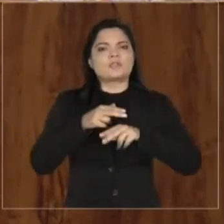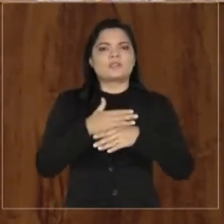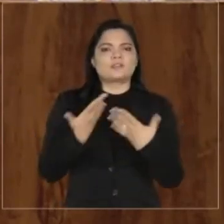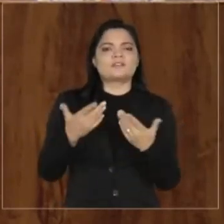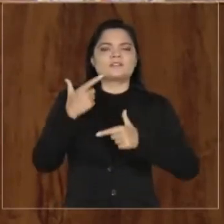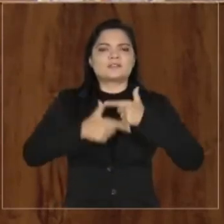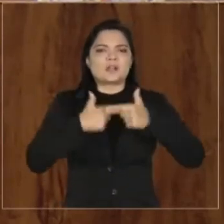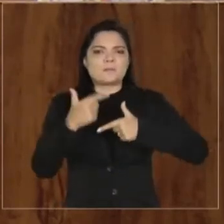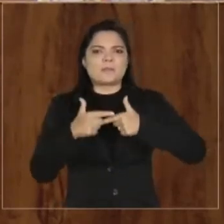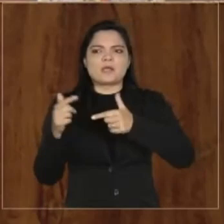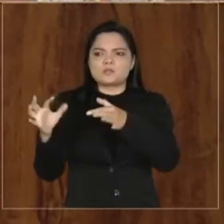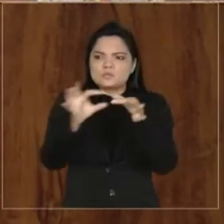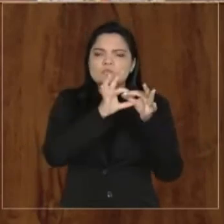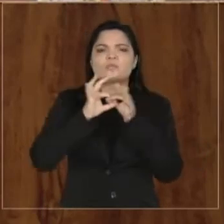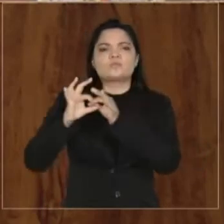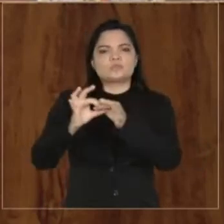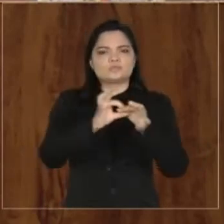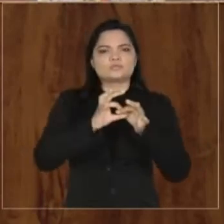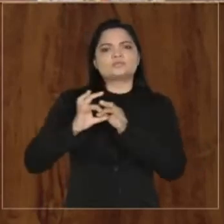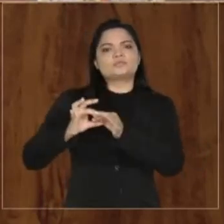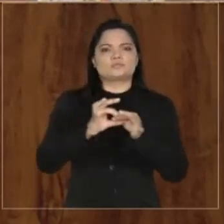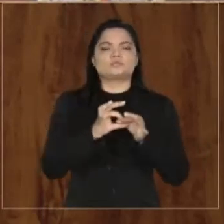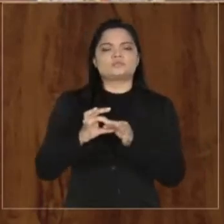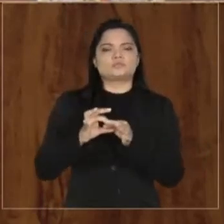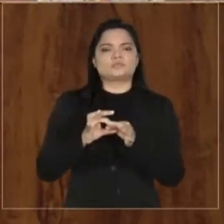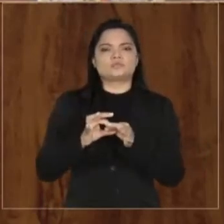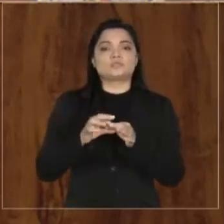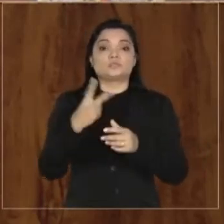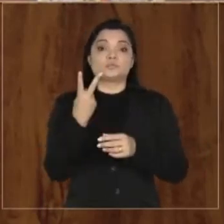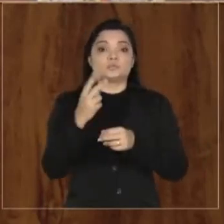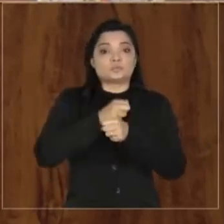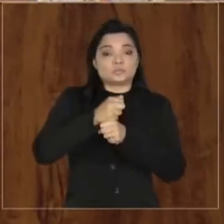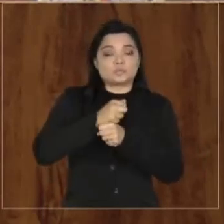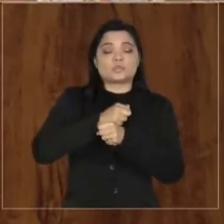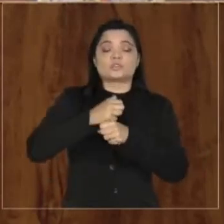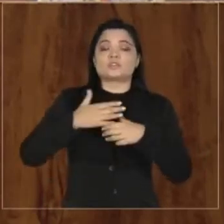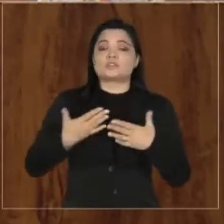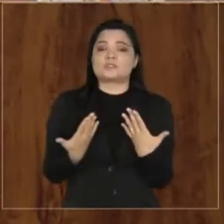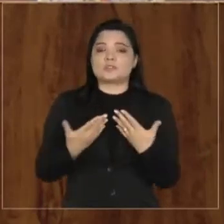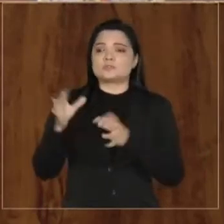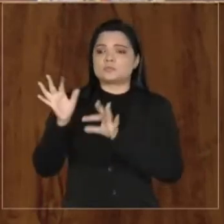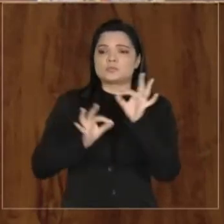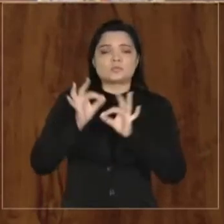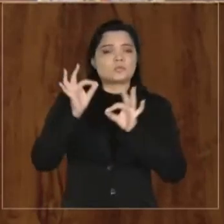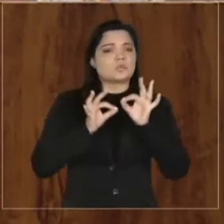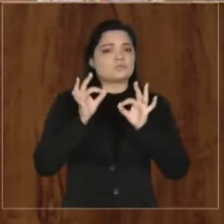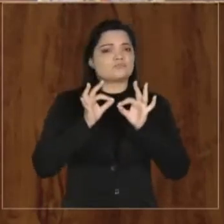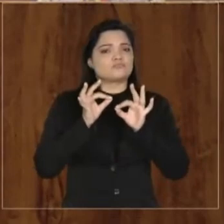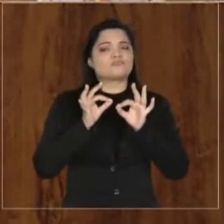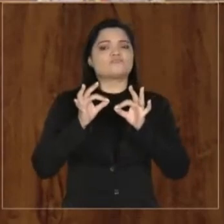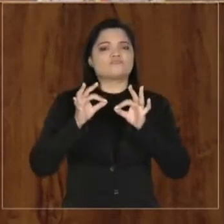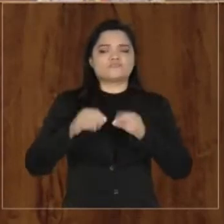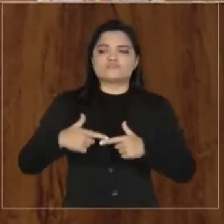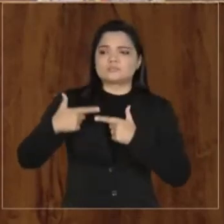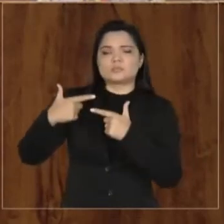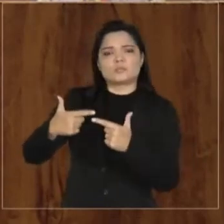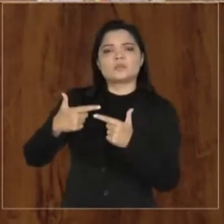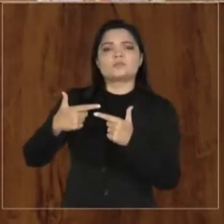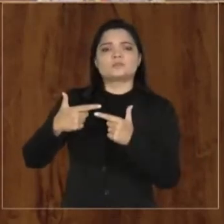por este trabalho conjunto que foi, nesses últimos 2 anos, elaborado, feito, levado a